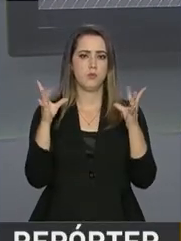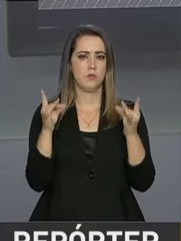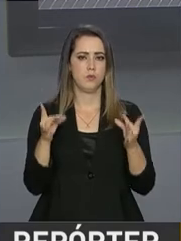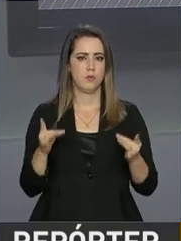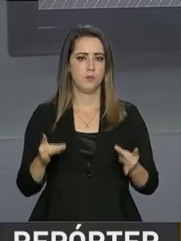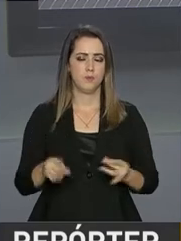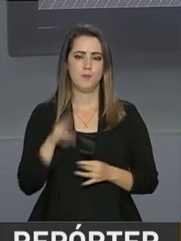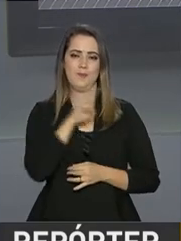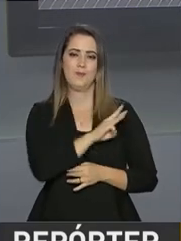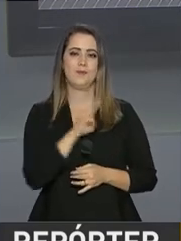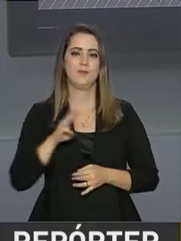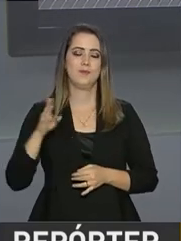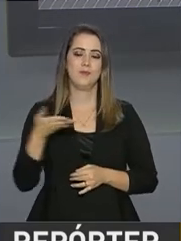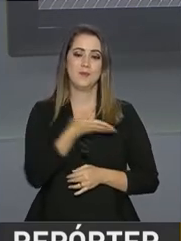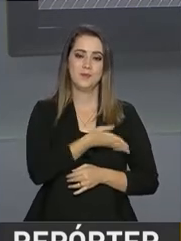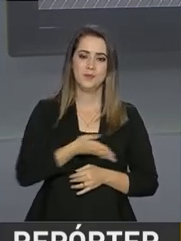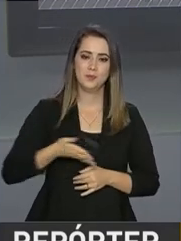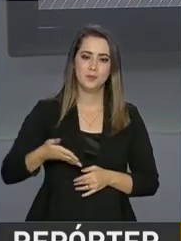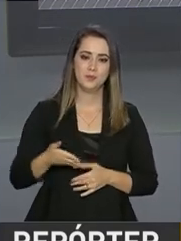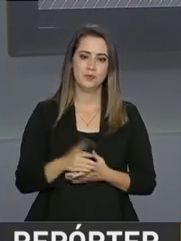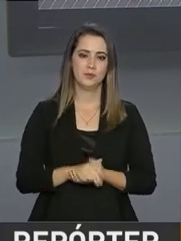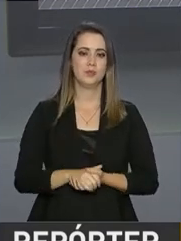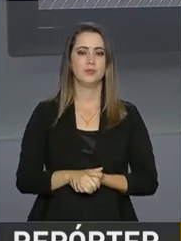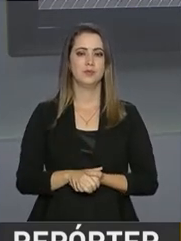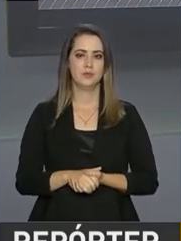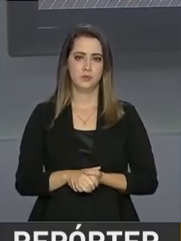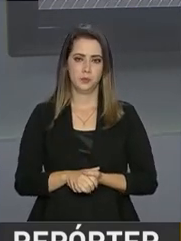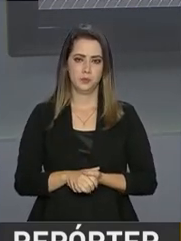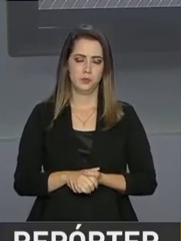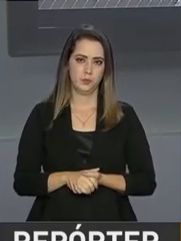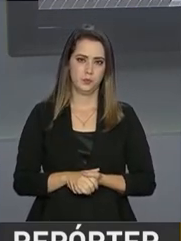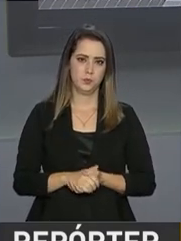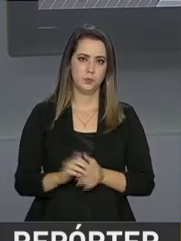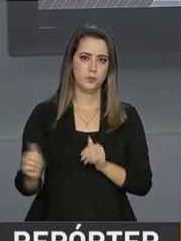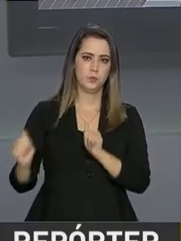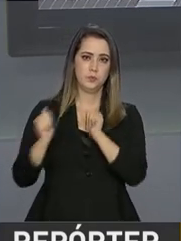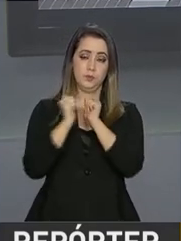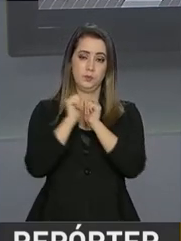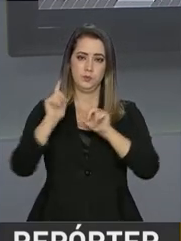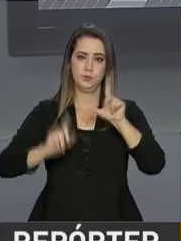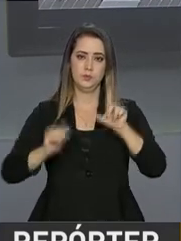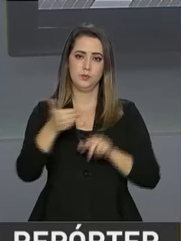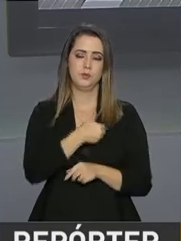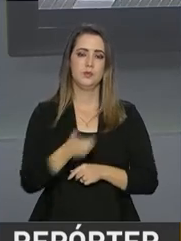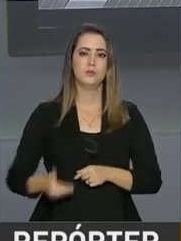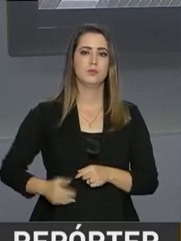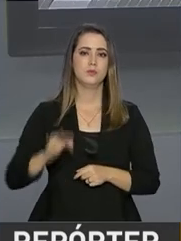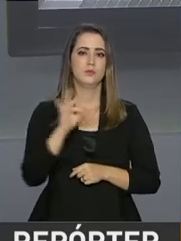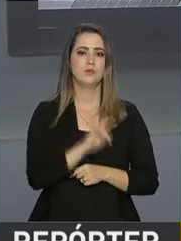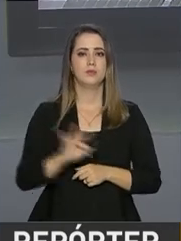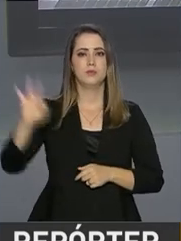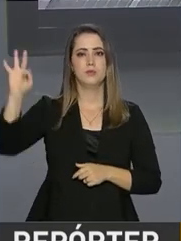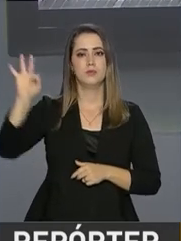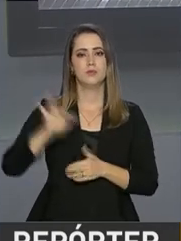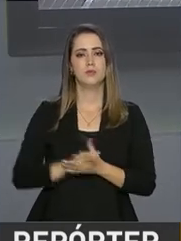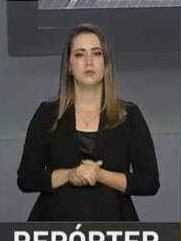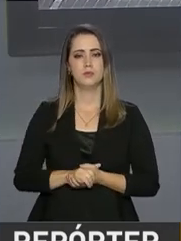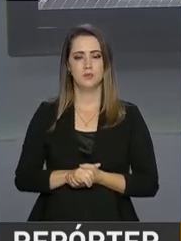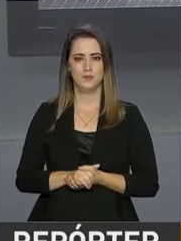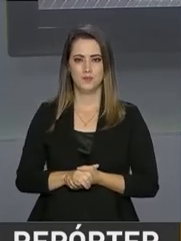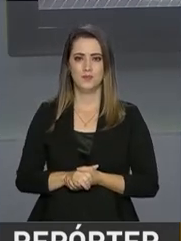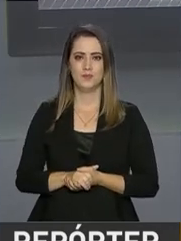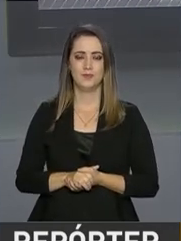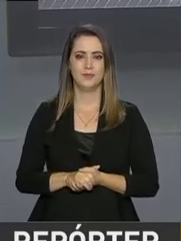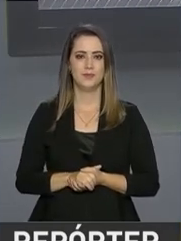youtube e toda a nossa programação também está na página da nbr na internet continue com a gente na nbr a tv